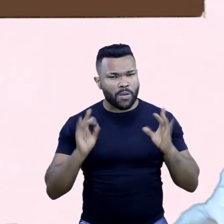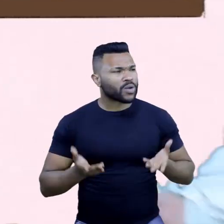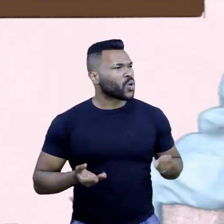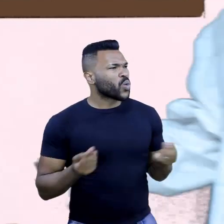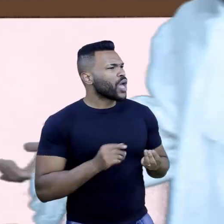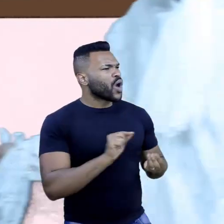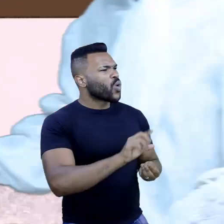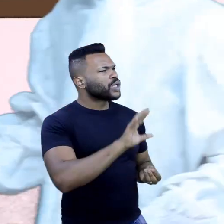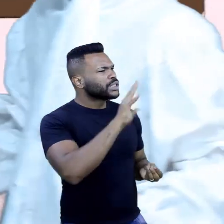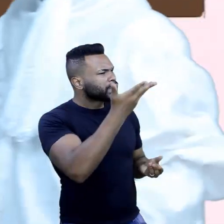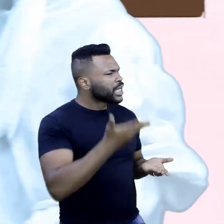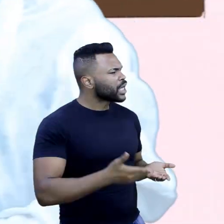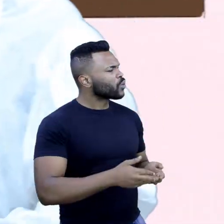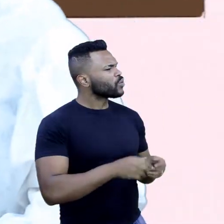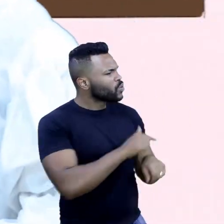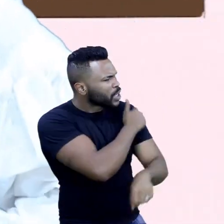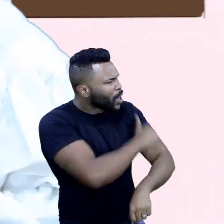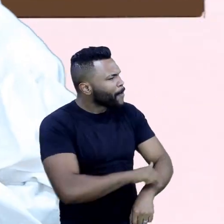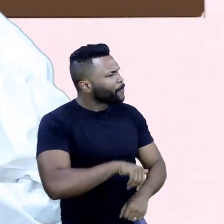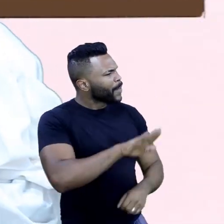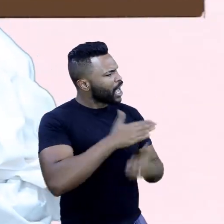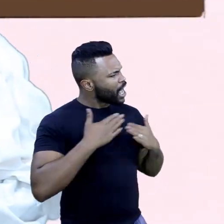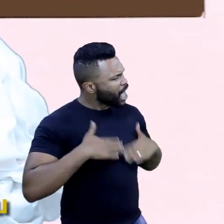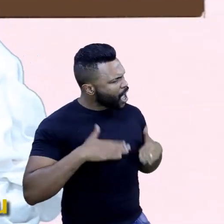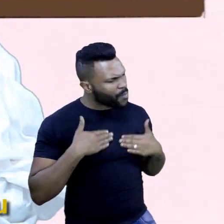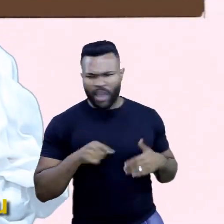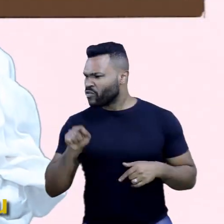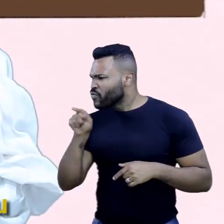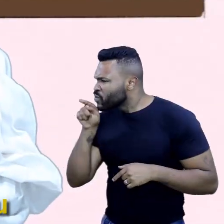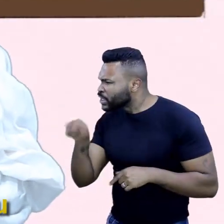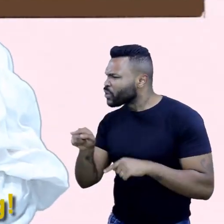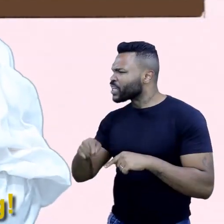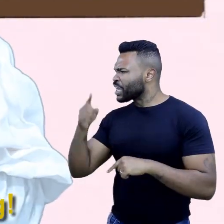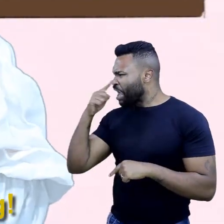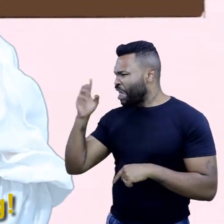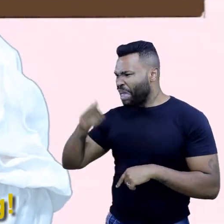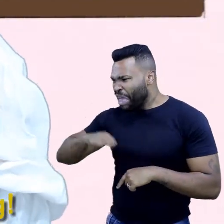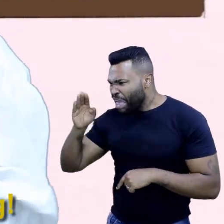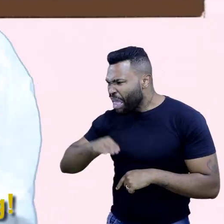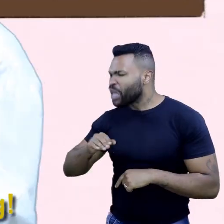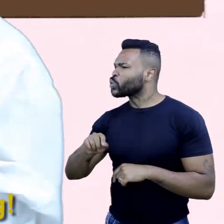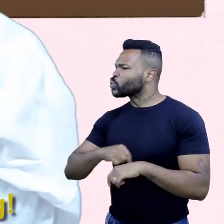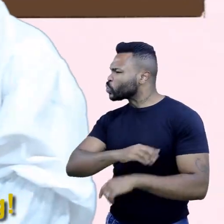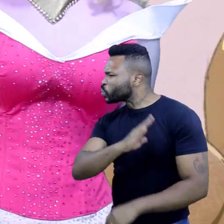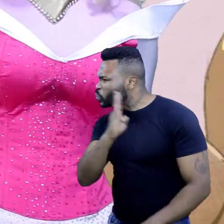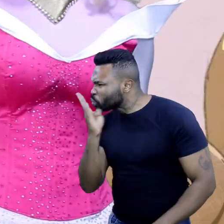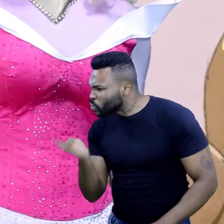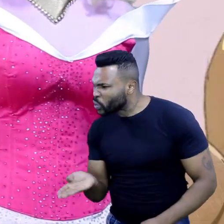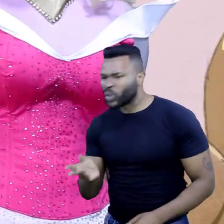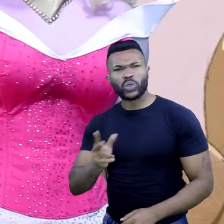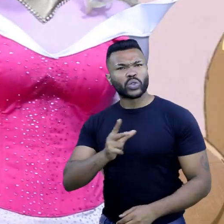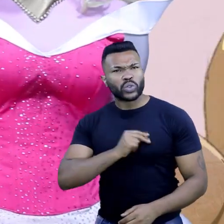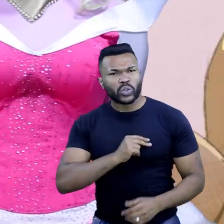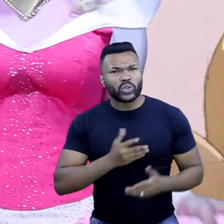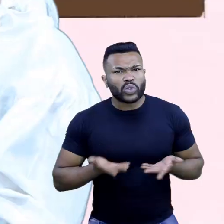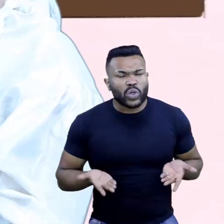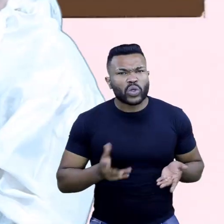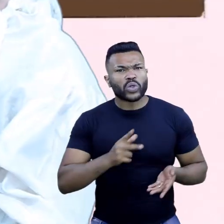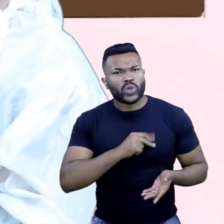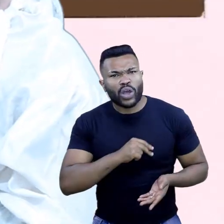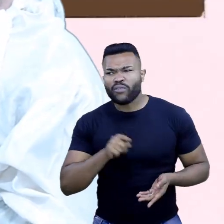cabeça. Gente, mas o que é isso, Clô? Mais educação, calma. Educação que não é você, que tá com cheiro de chulé o dia todo.